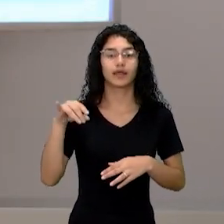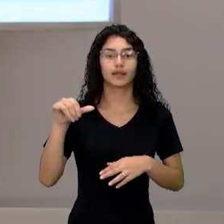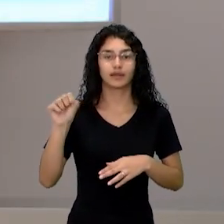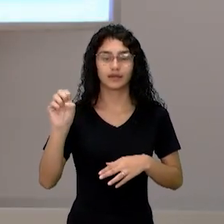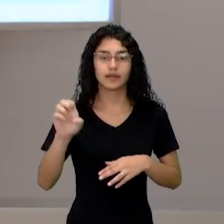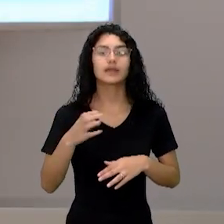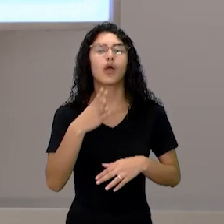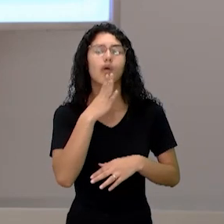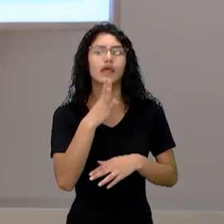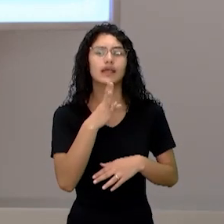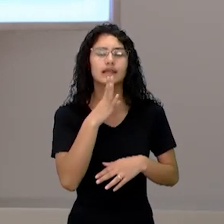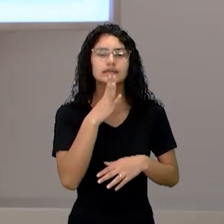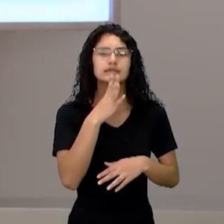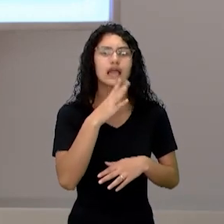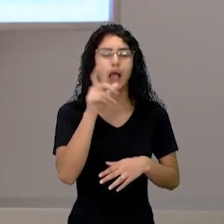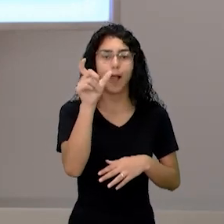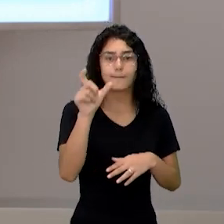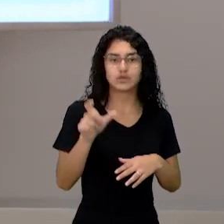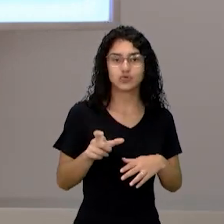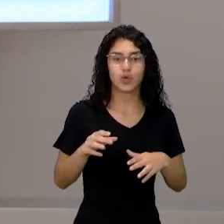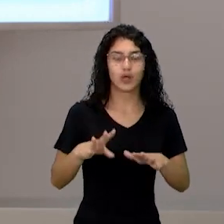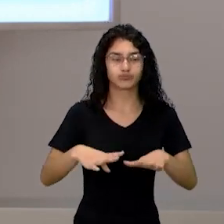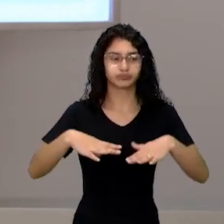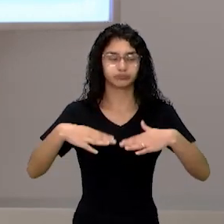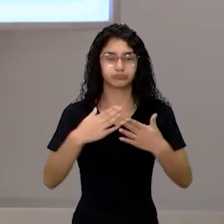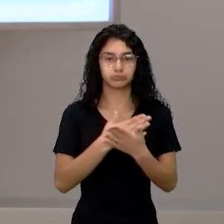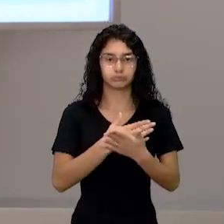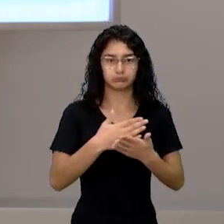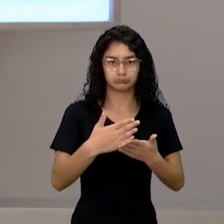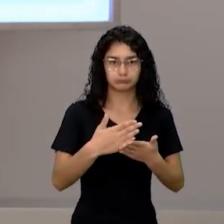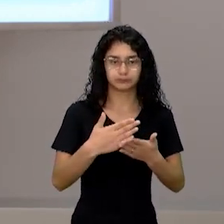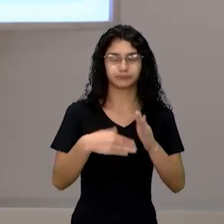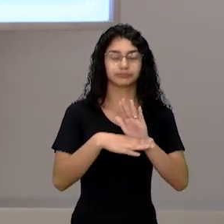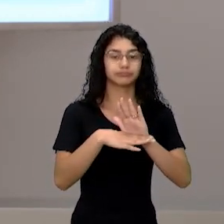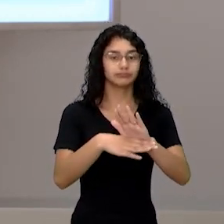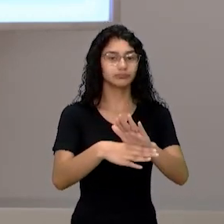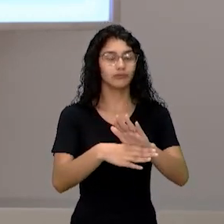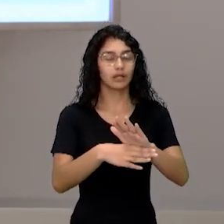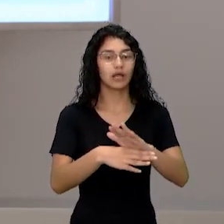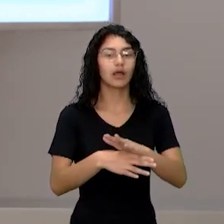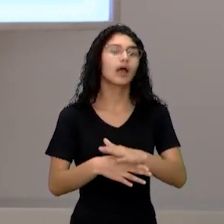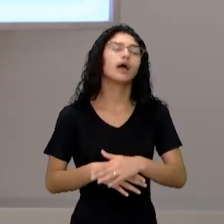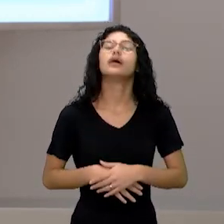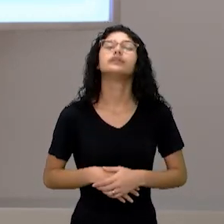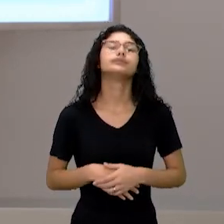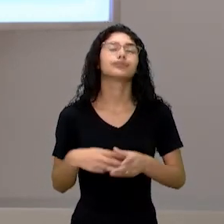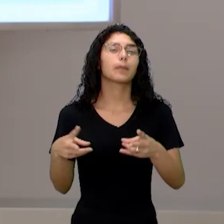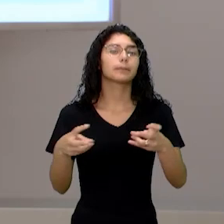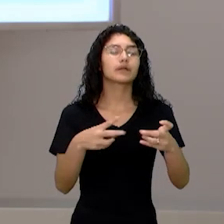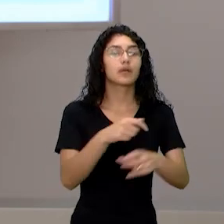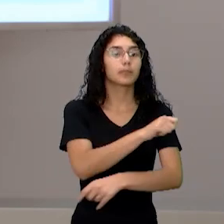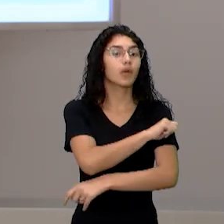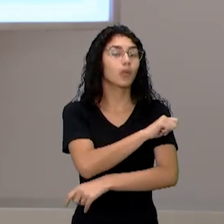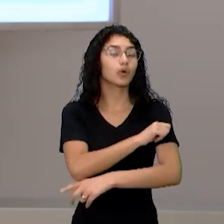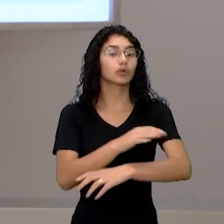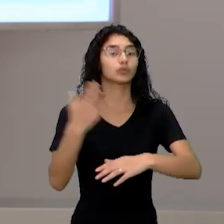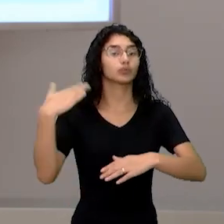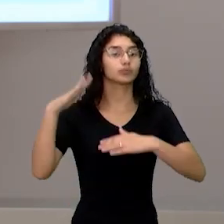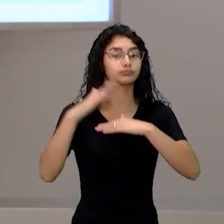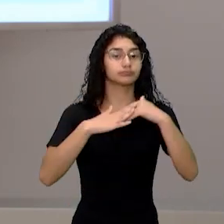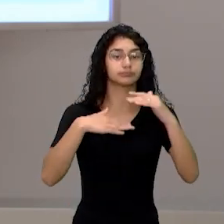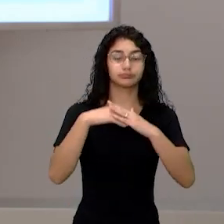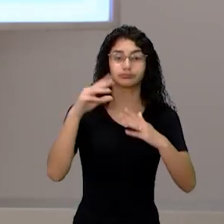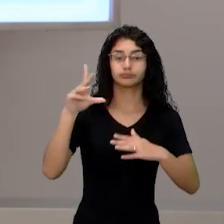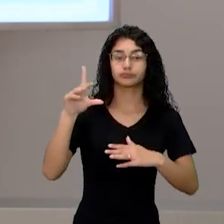está aí palestrando para vocês e ajudando vocês, como a Tânia mesmo mencionou, a identificar os estudantes com altas habilidades de superdotação